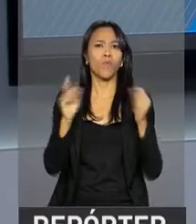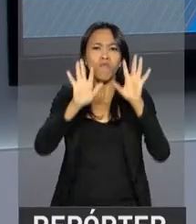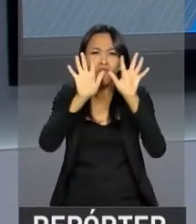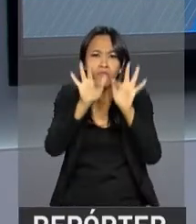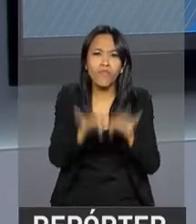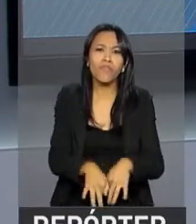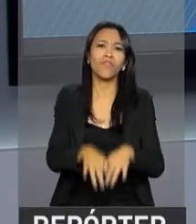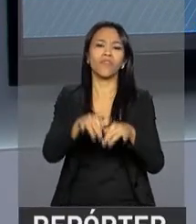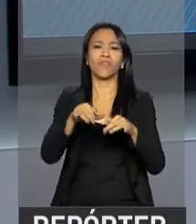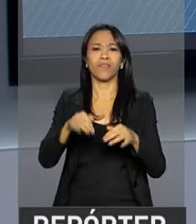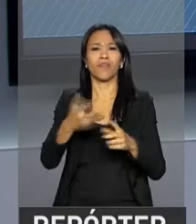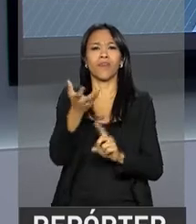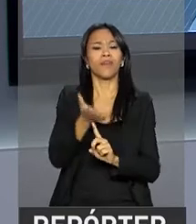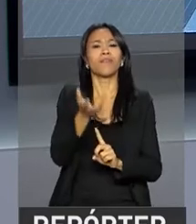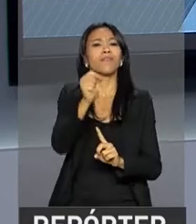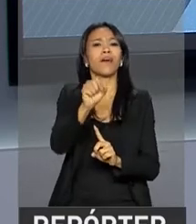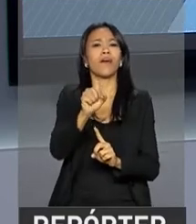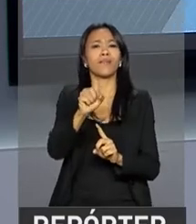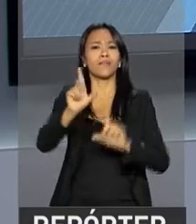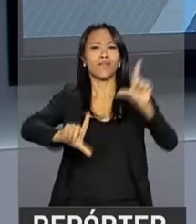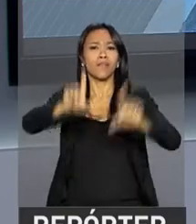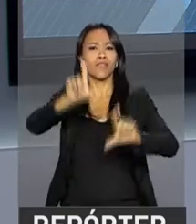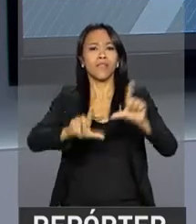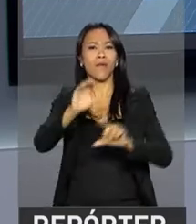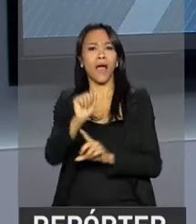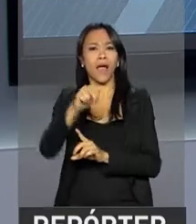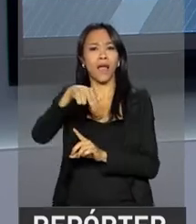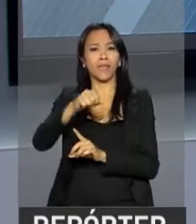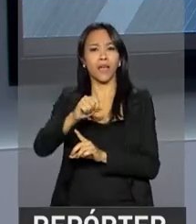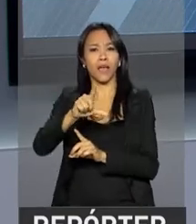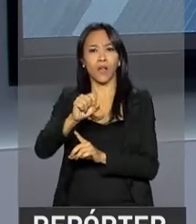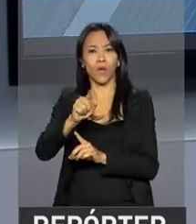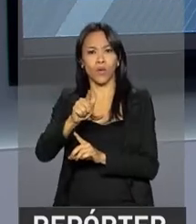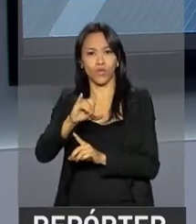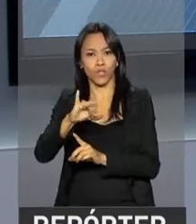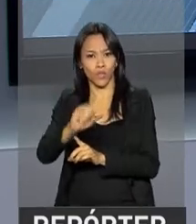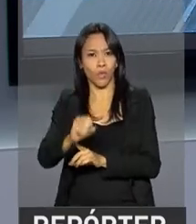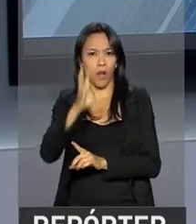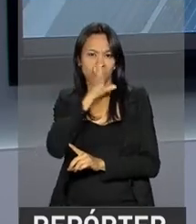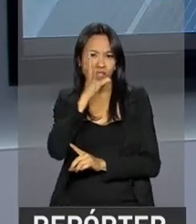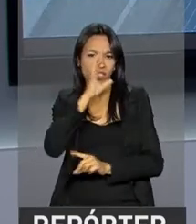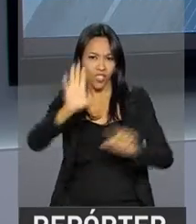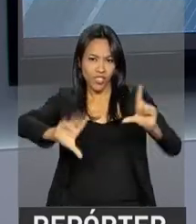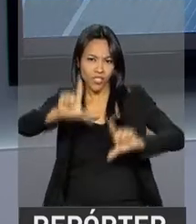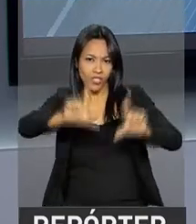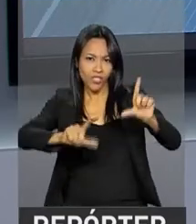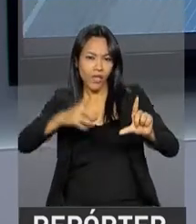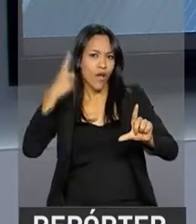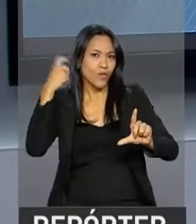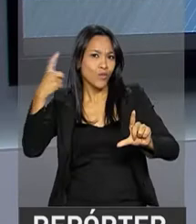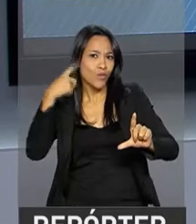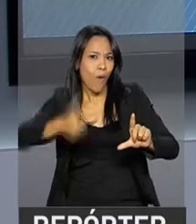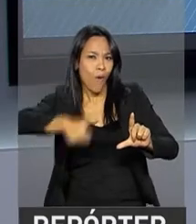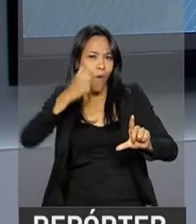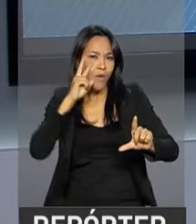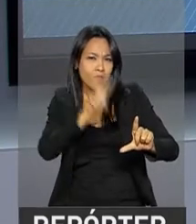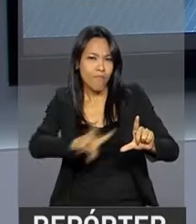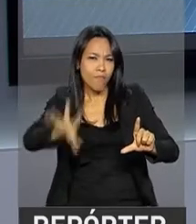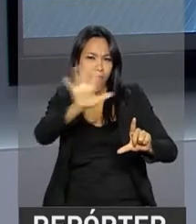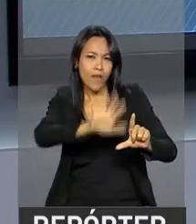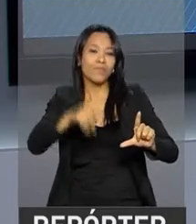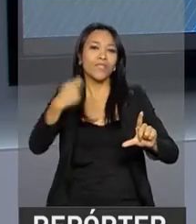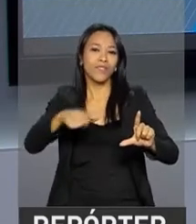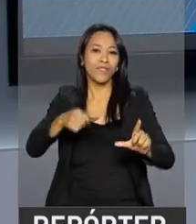sinal analógico em cidades do Rio de Janeiro. Para assistir televisão com melhor qualidade de som e de imagem, é preciso ter o